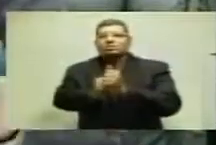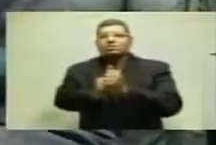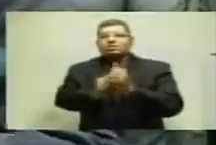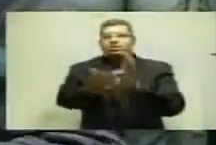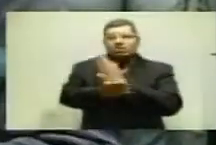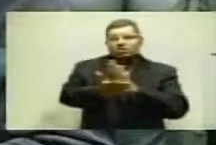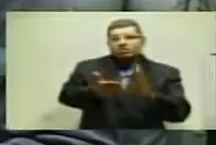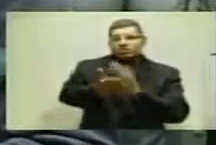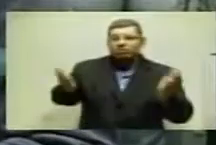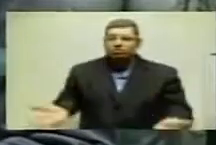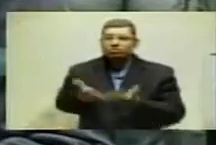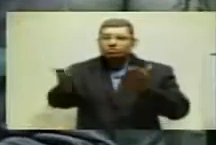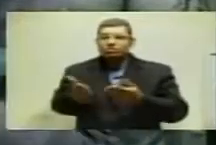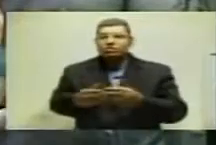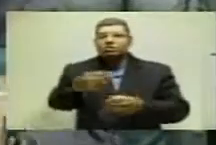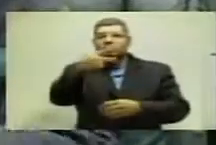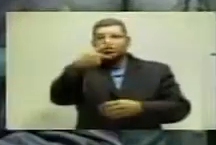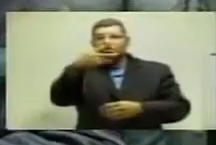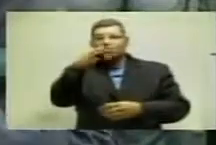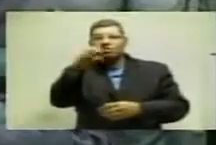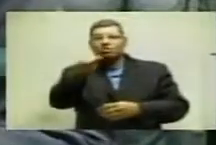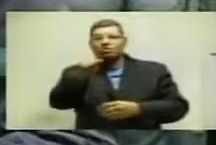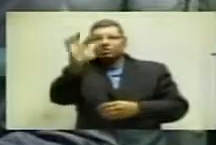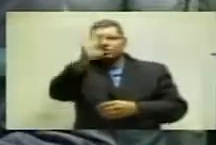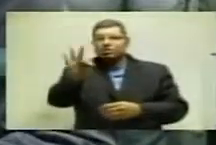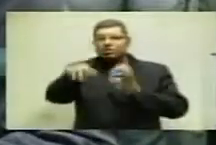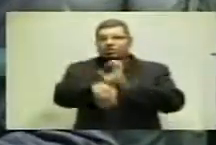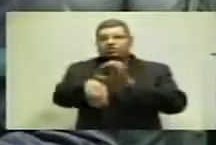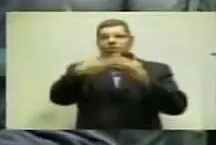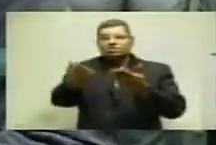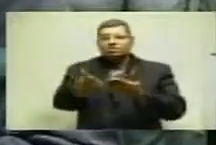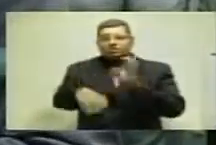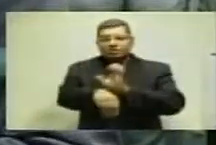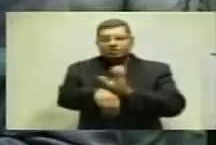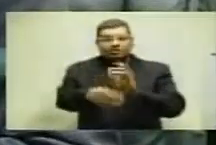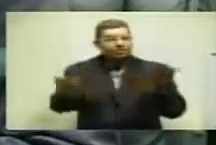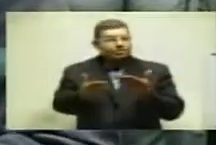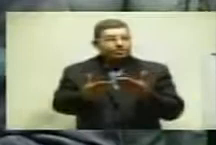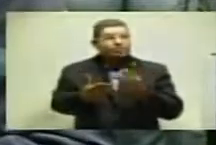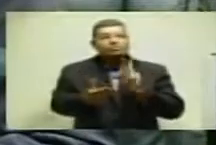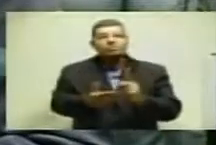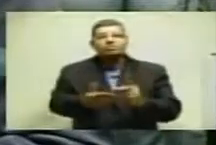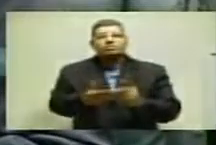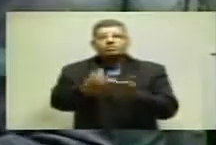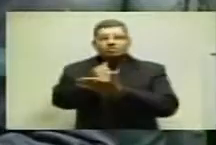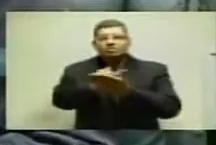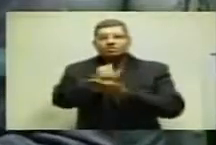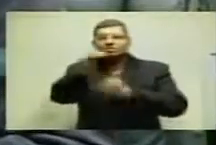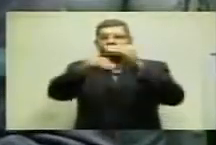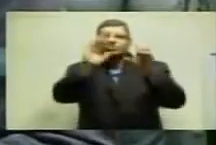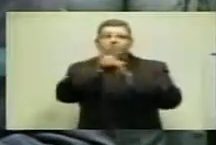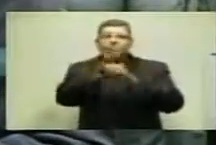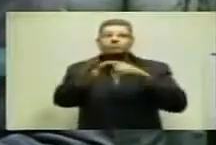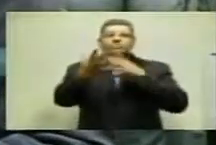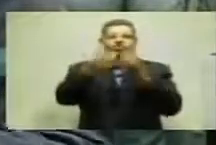algum tipo de incentivo público, federal, até estadual. E o estadual sem uma base constitucional